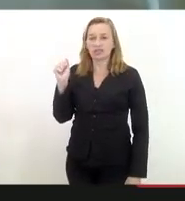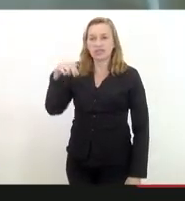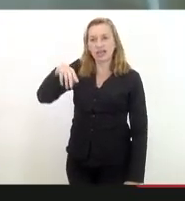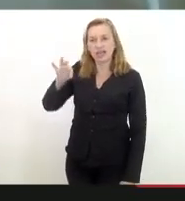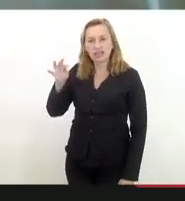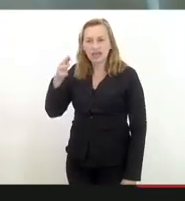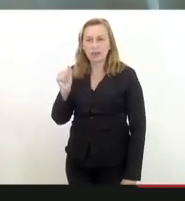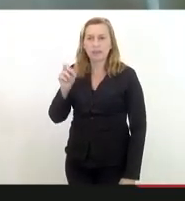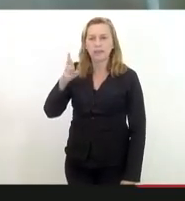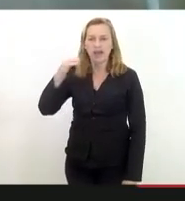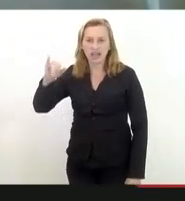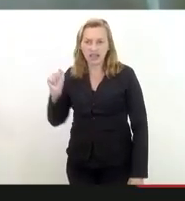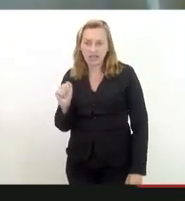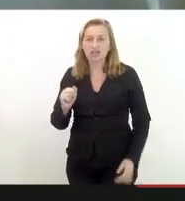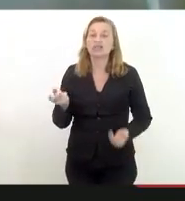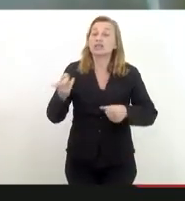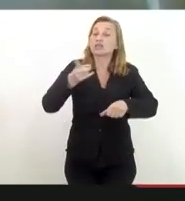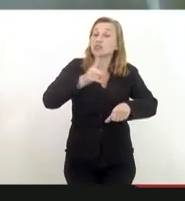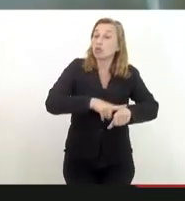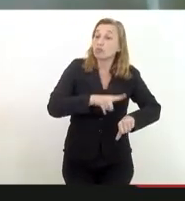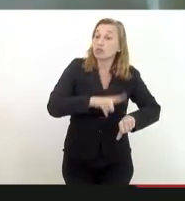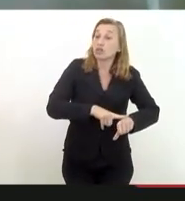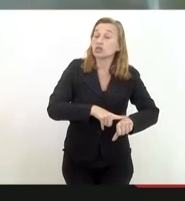Então, a partir desse momento,